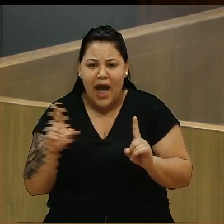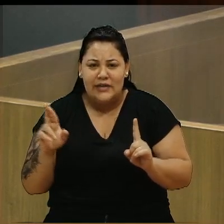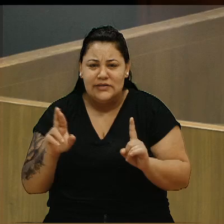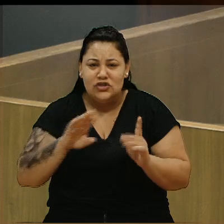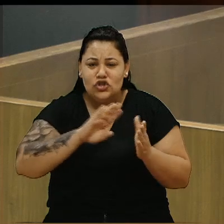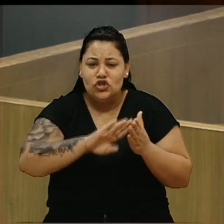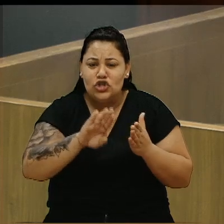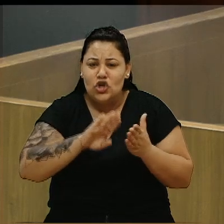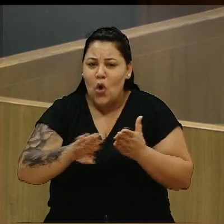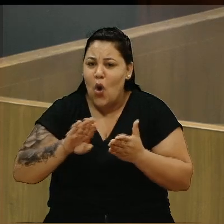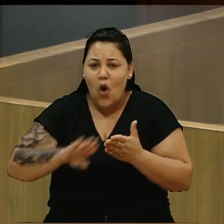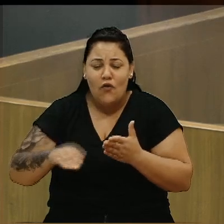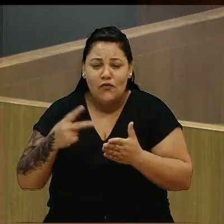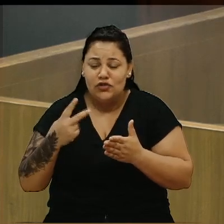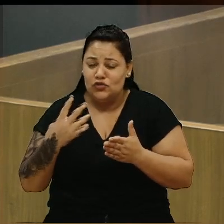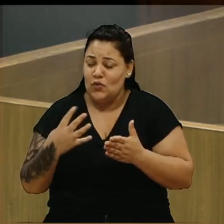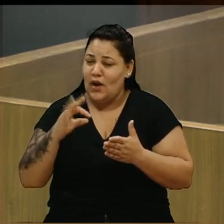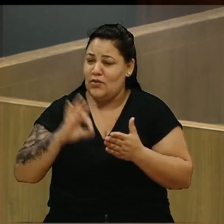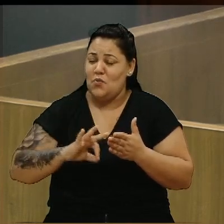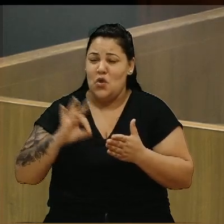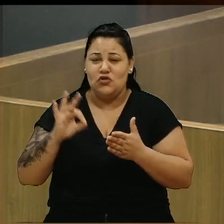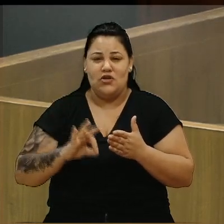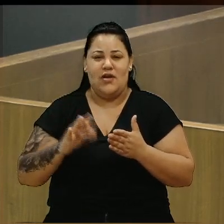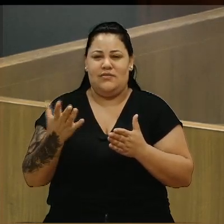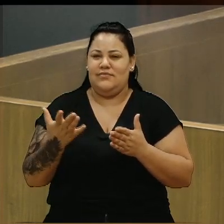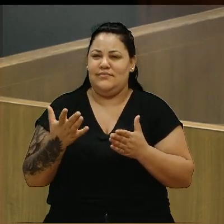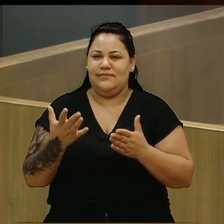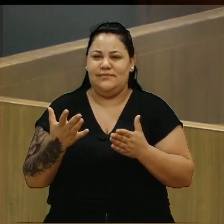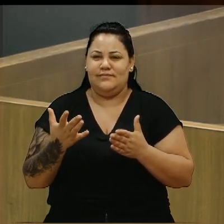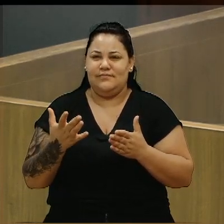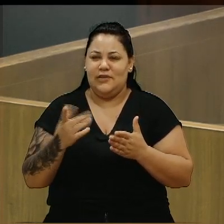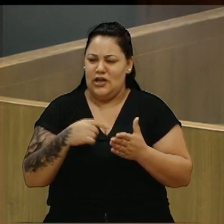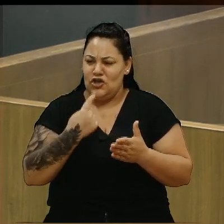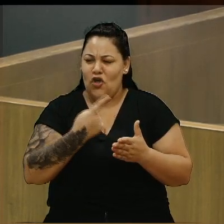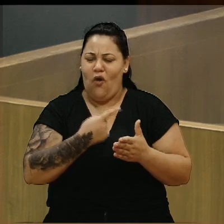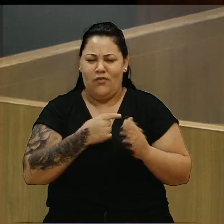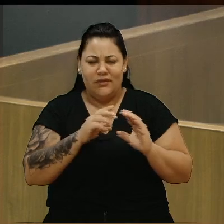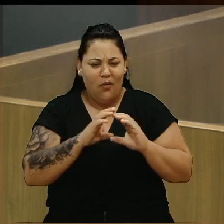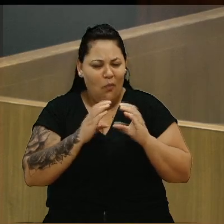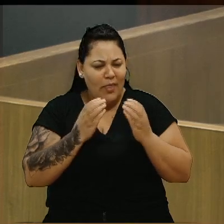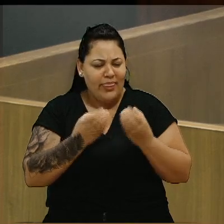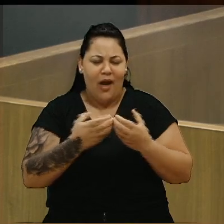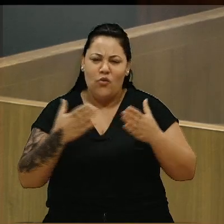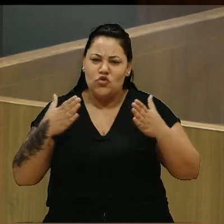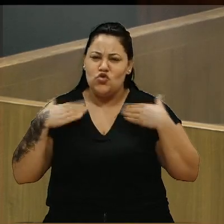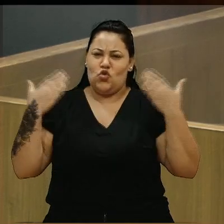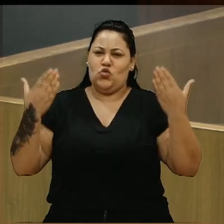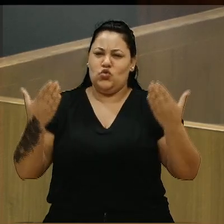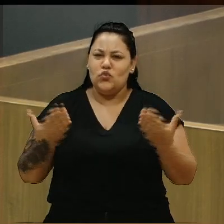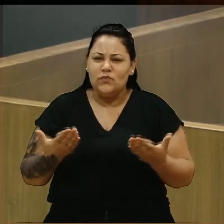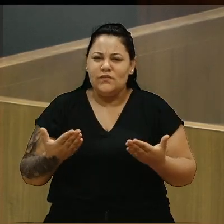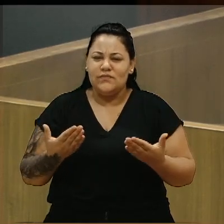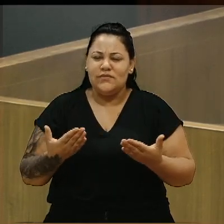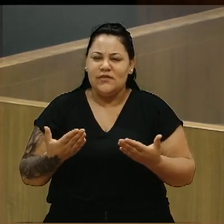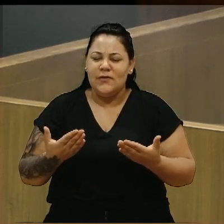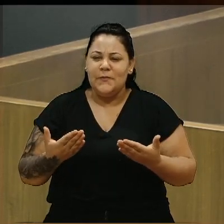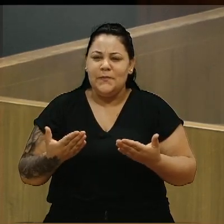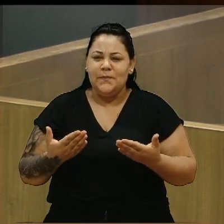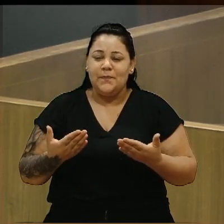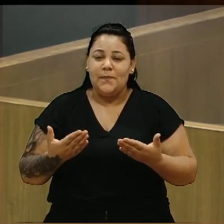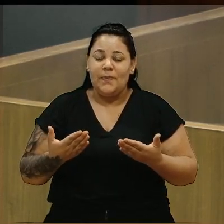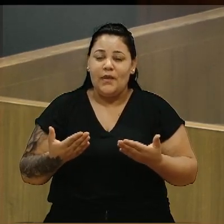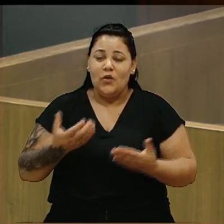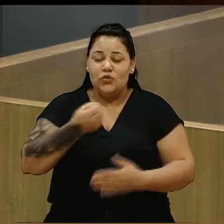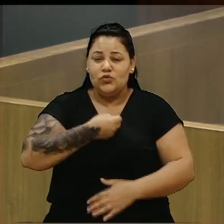integralmente e reduzindo parcialmente um outro, pegando todos nós da comunidade esportiva de surpresa. Os